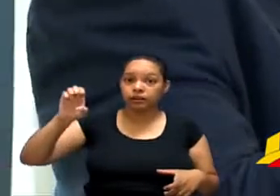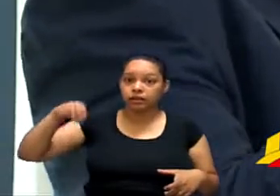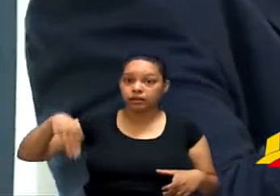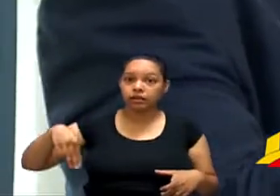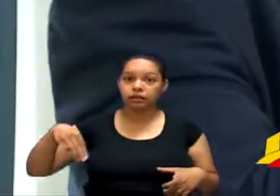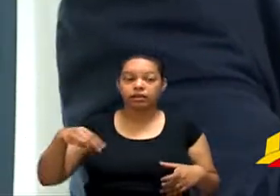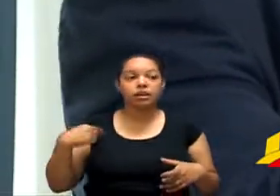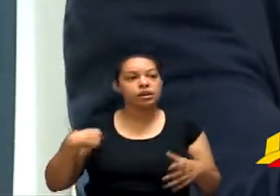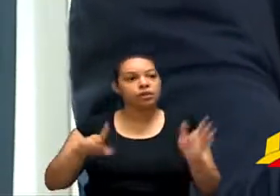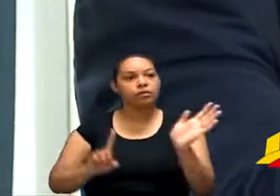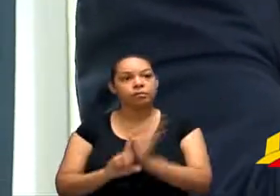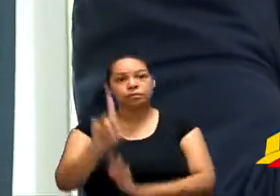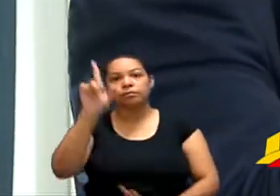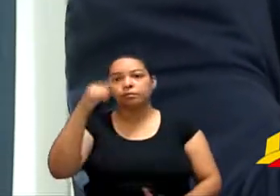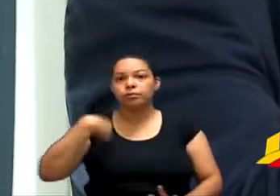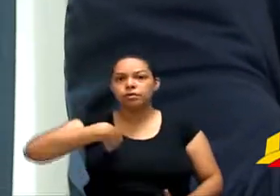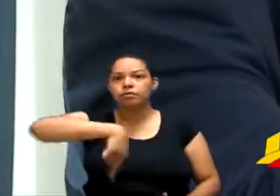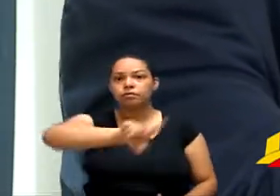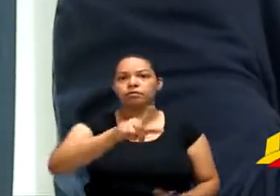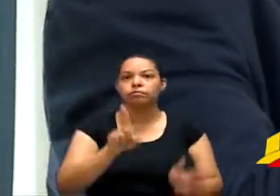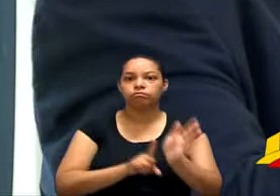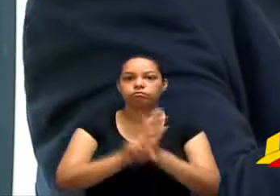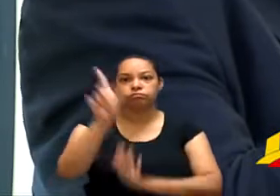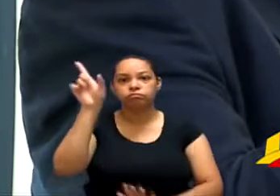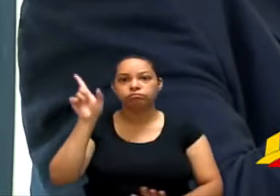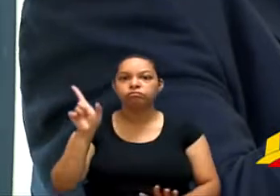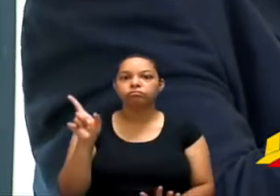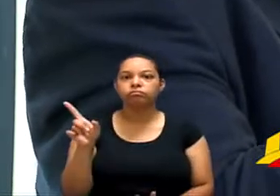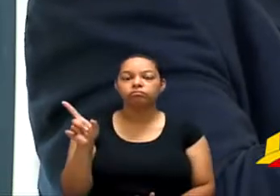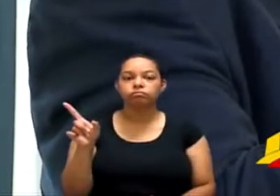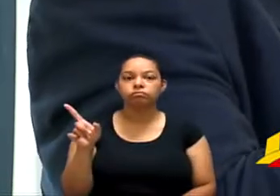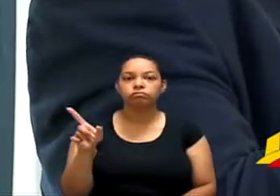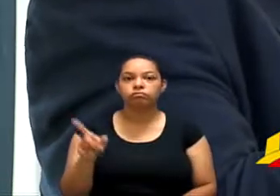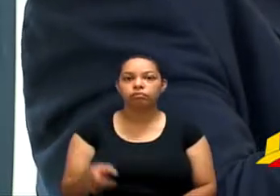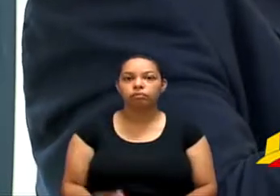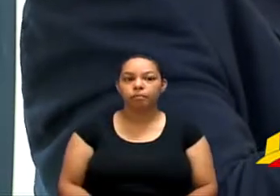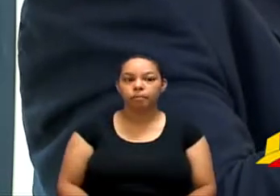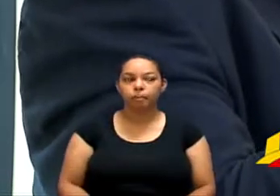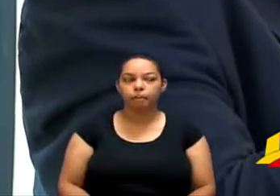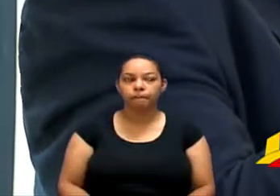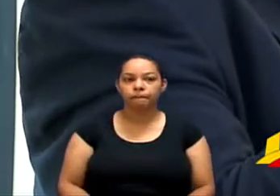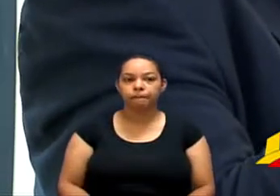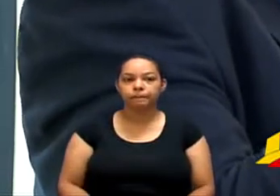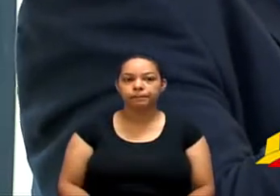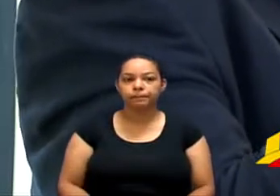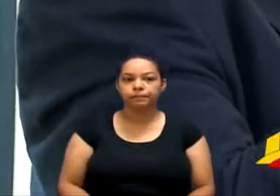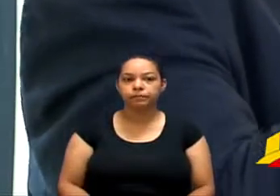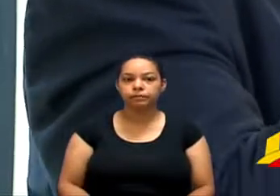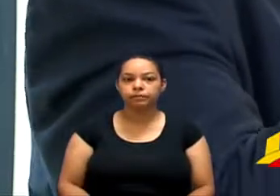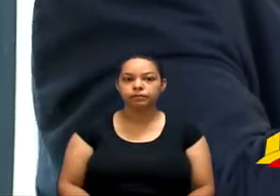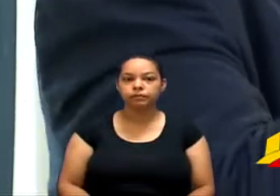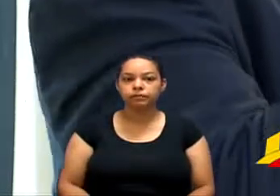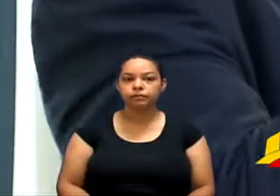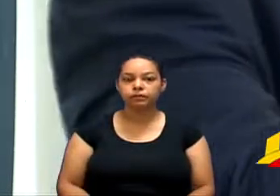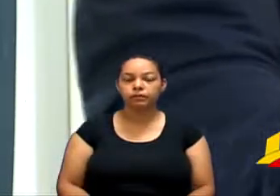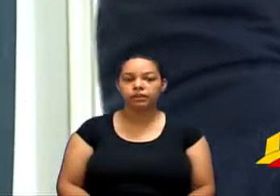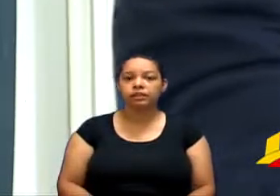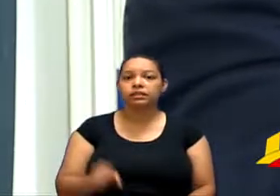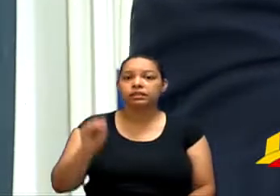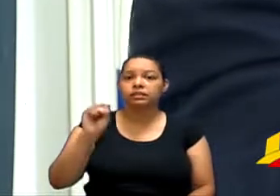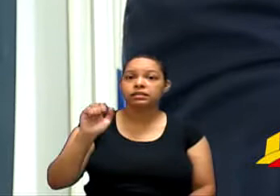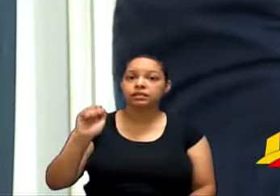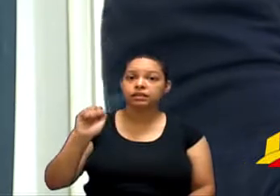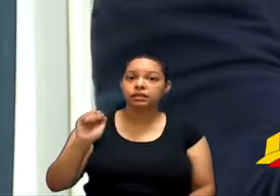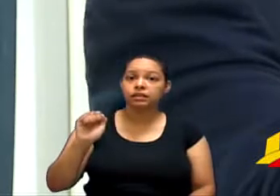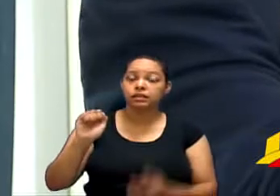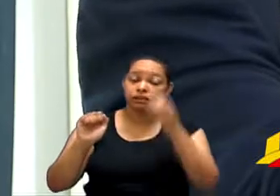vou perguntar para o pessoal da da da da da da da da da da da da da da da Seduc